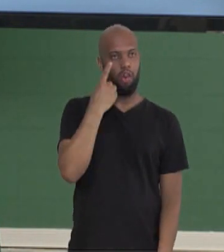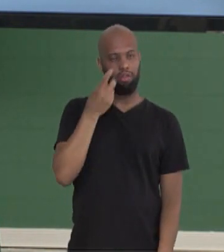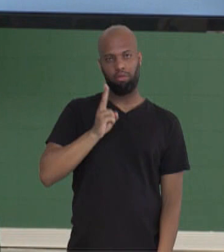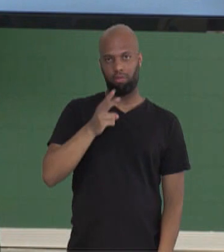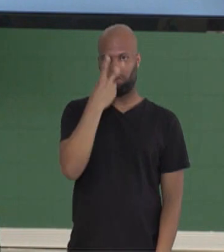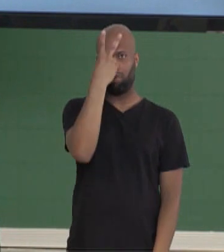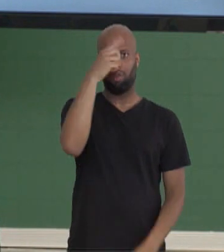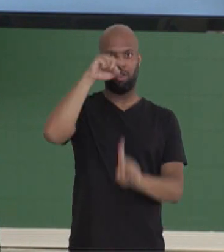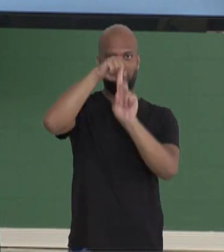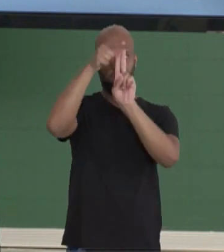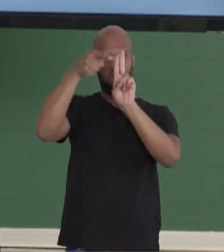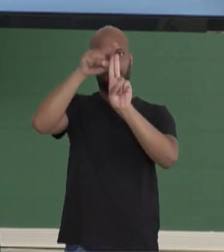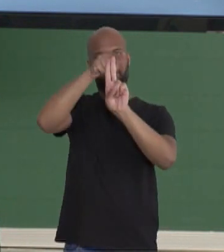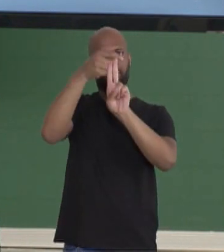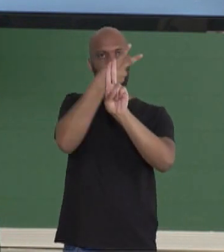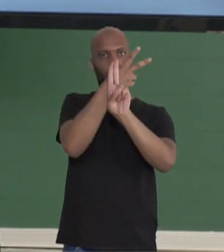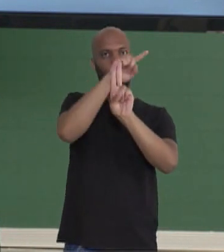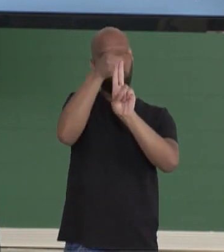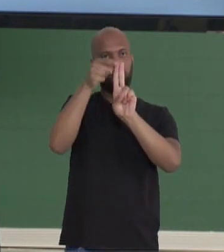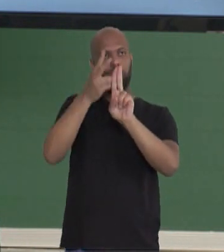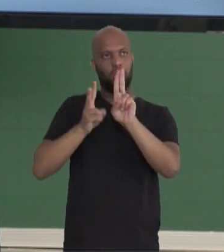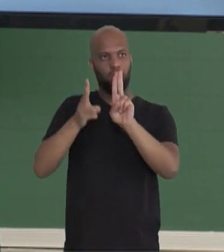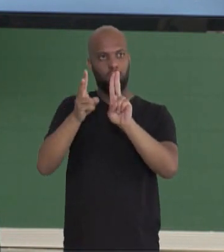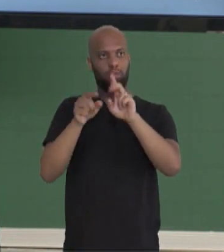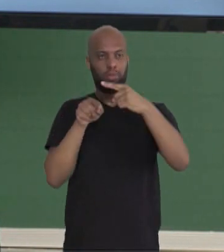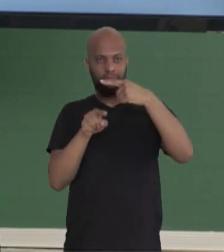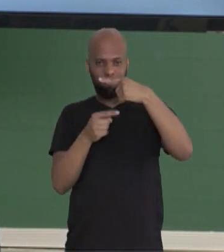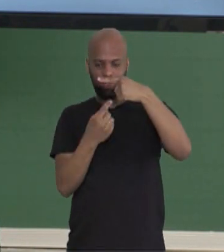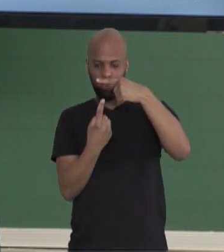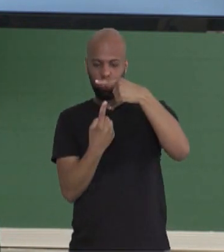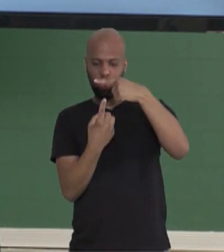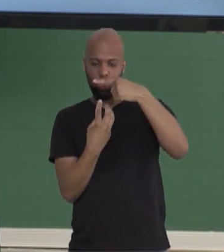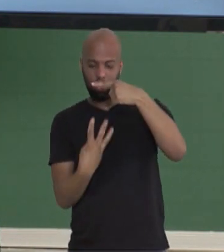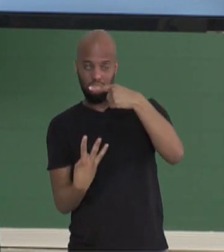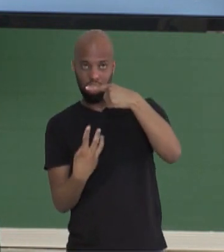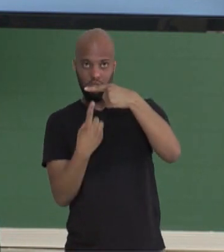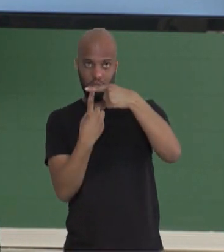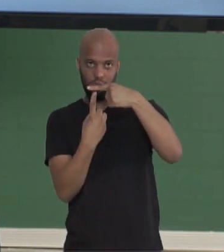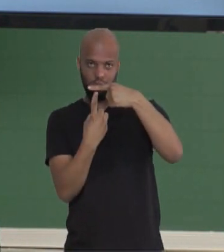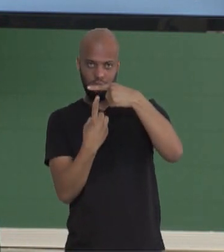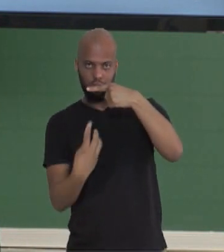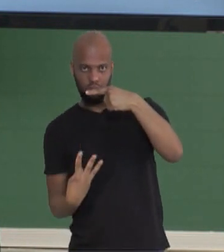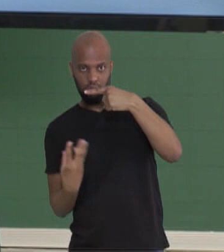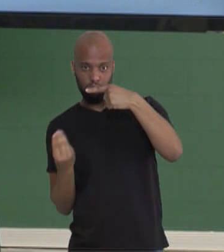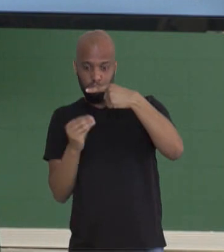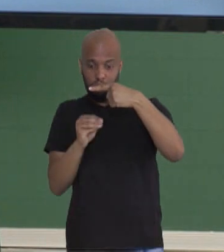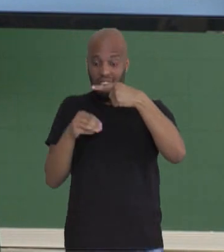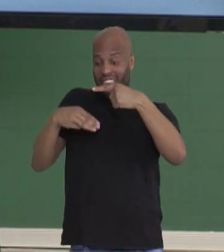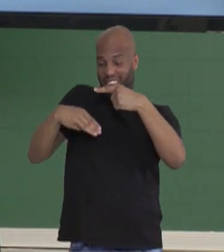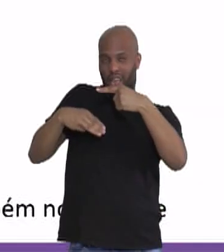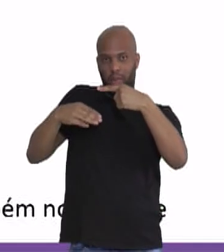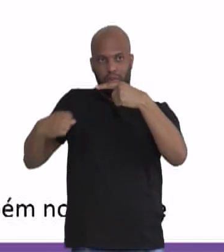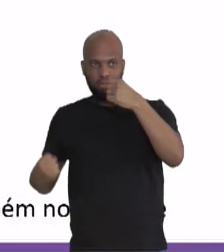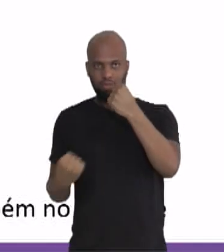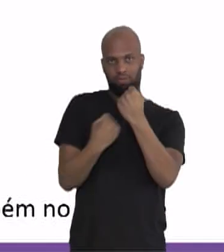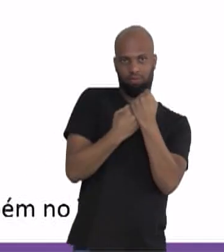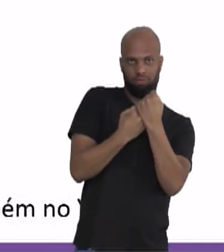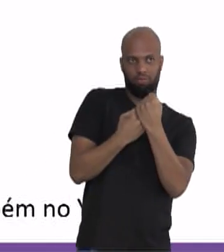a 2π divididos por 1/3, que é o valor do M que nós encontramos aqui em cima, dentro da nossa